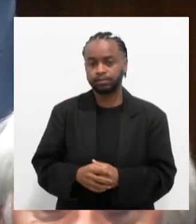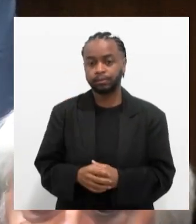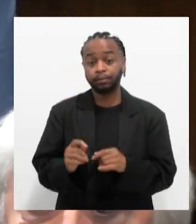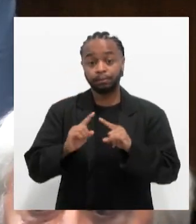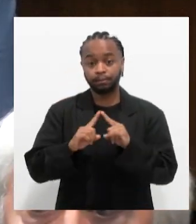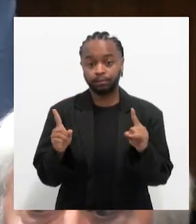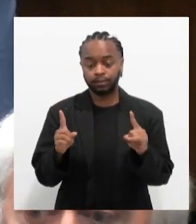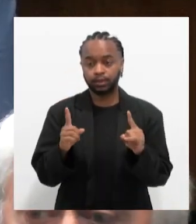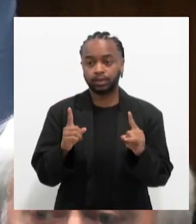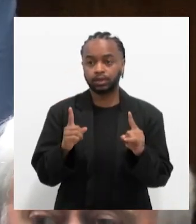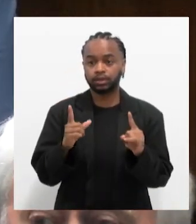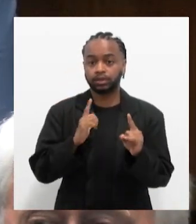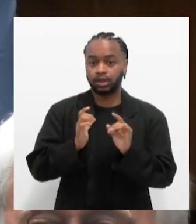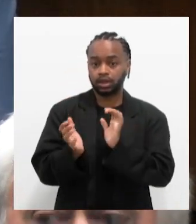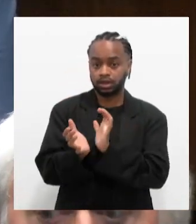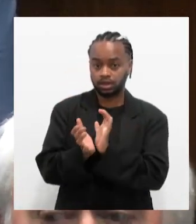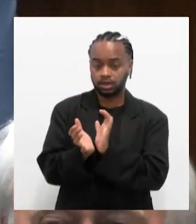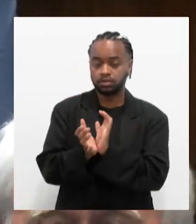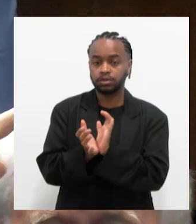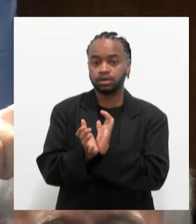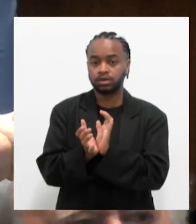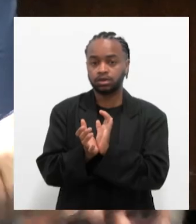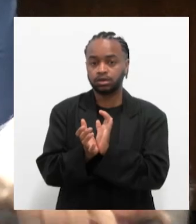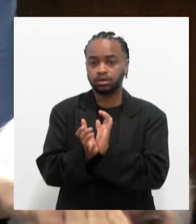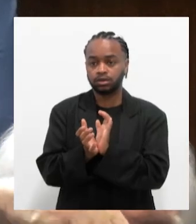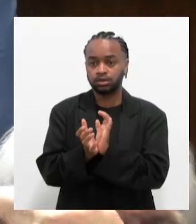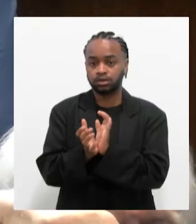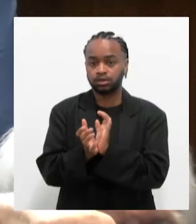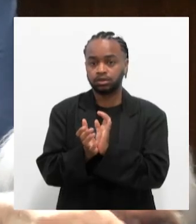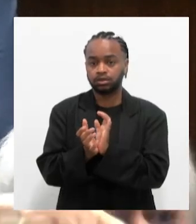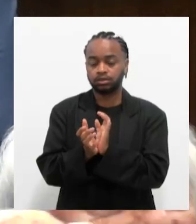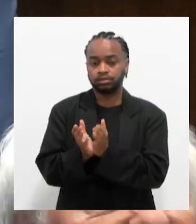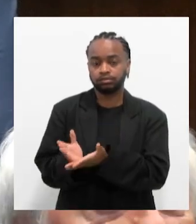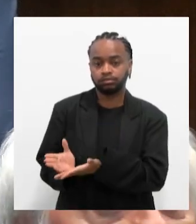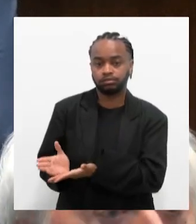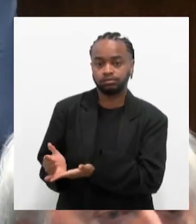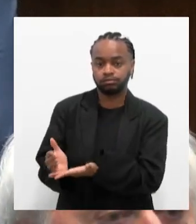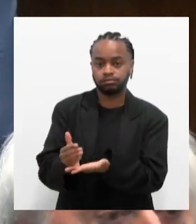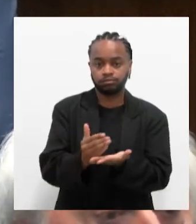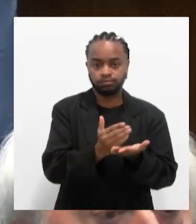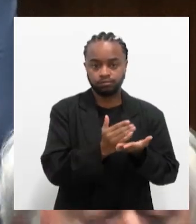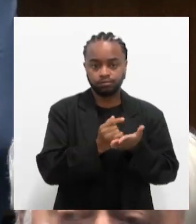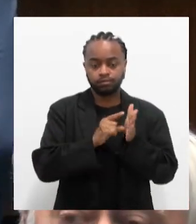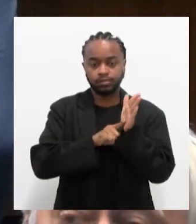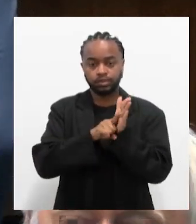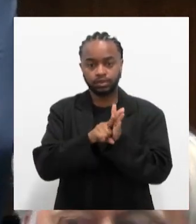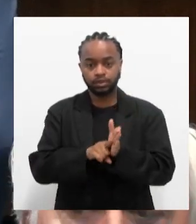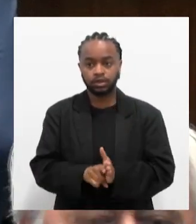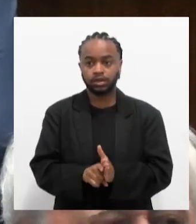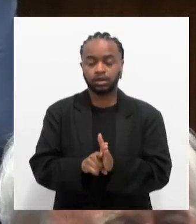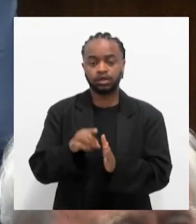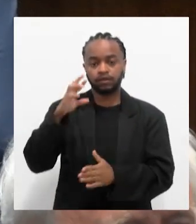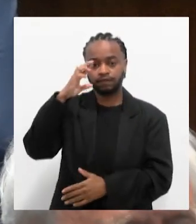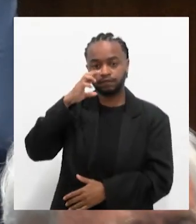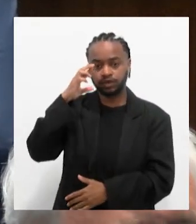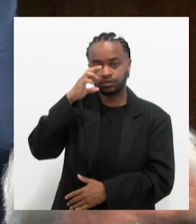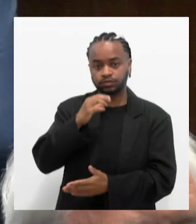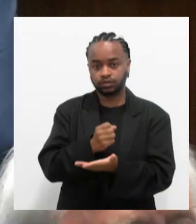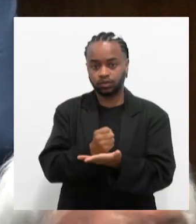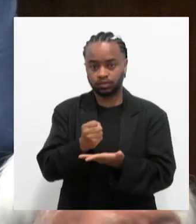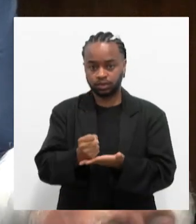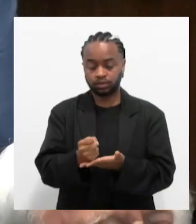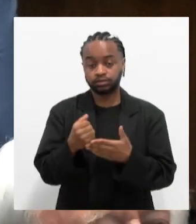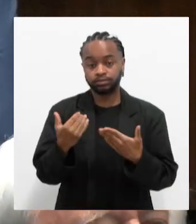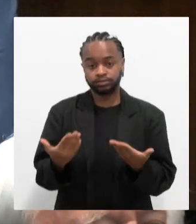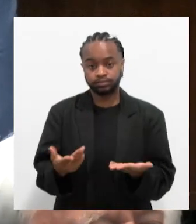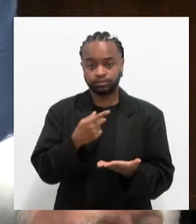temos uma equipe que vem levantando, fiscalizando, que vem investigando esses contratos. Então,